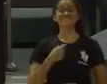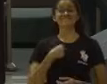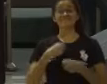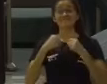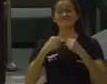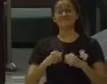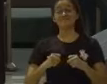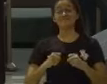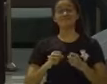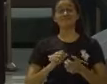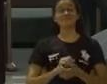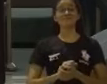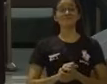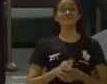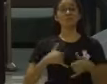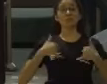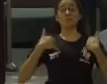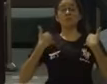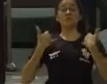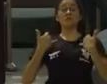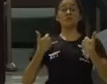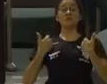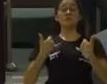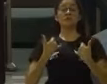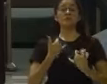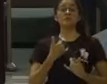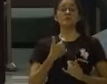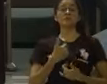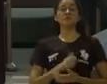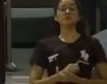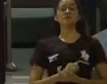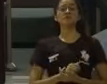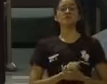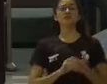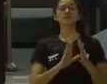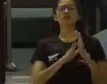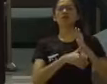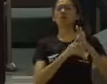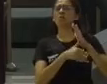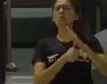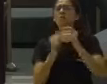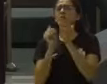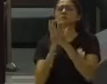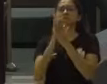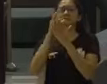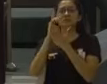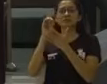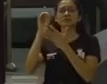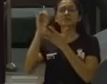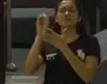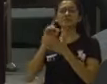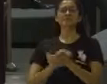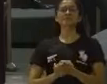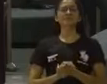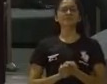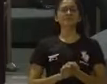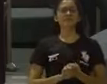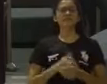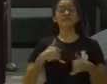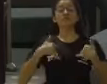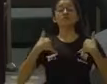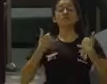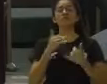por egoísmo, eu posso não porque estou roubando a glória de Deus, eu posso não por